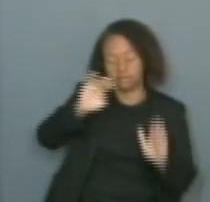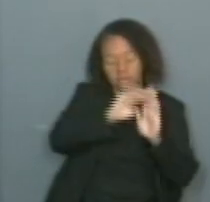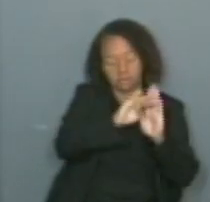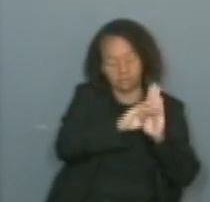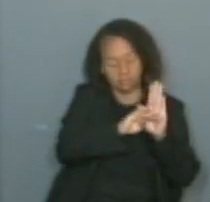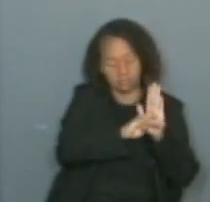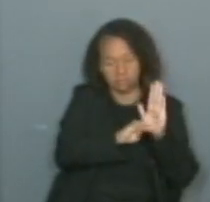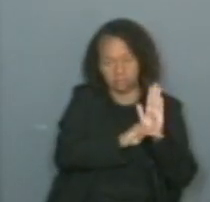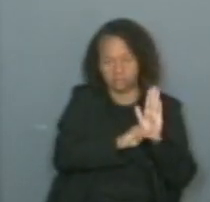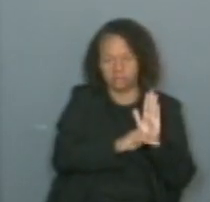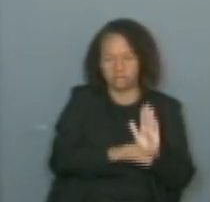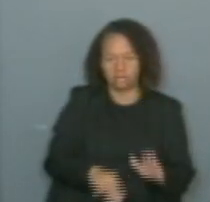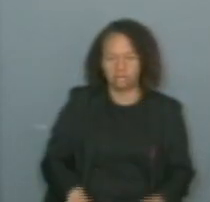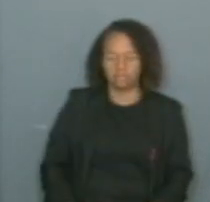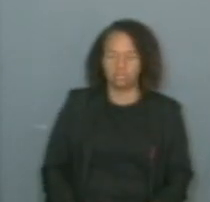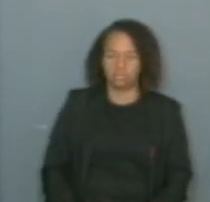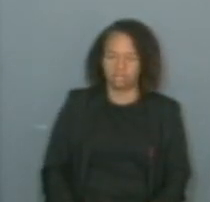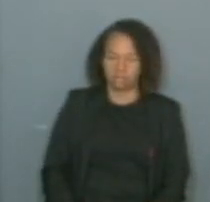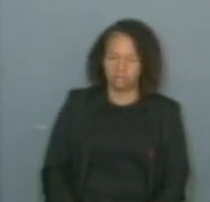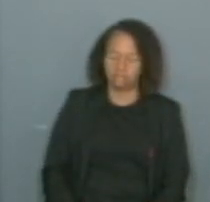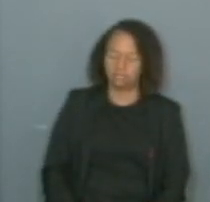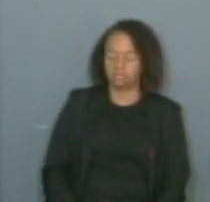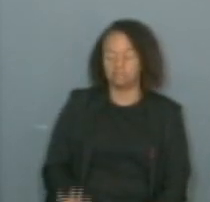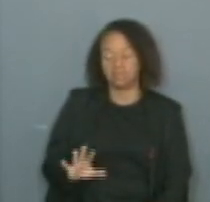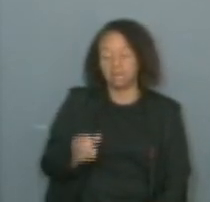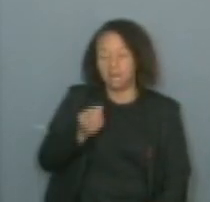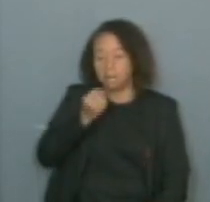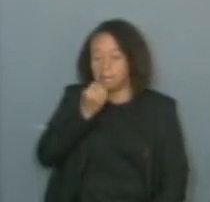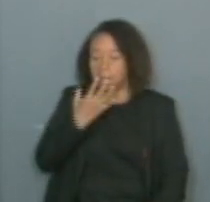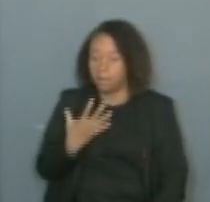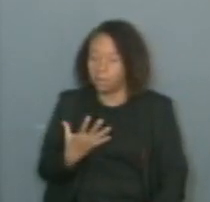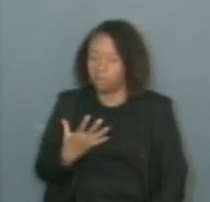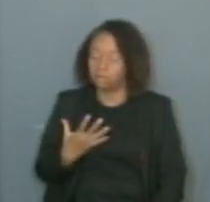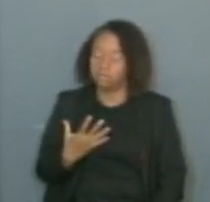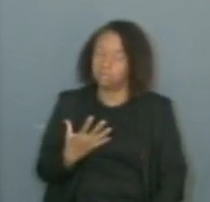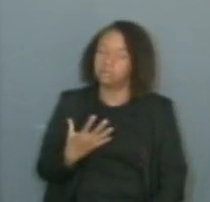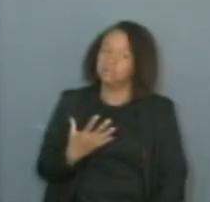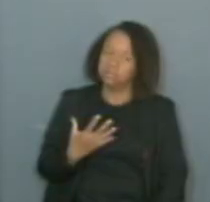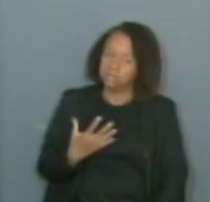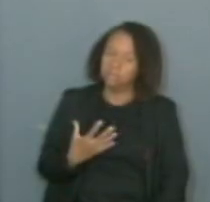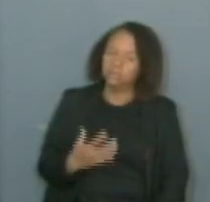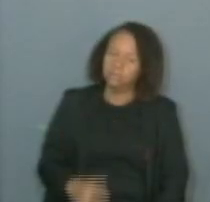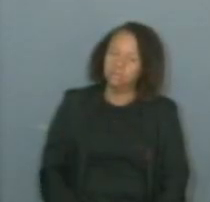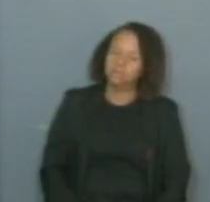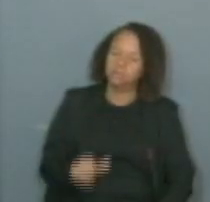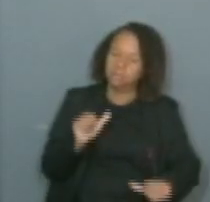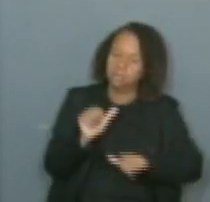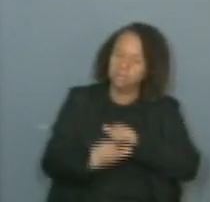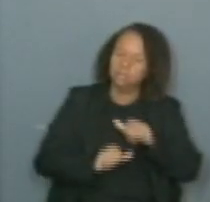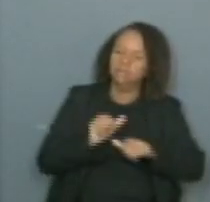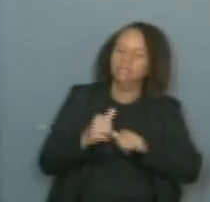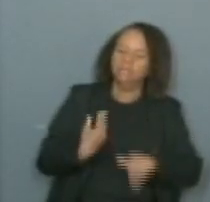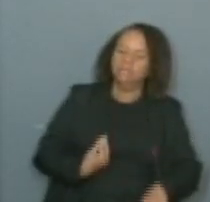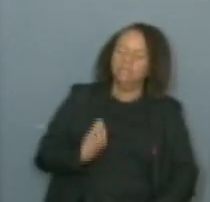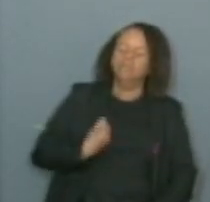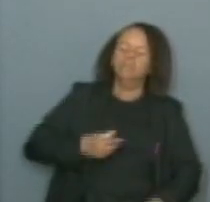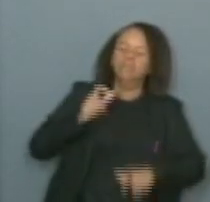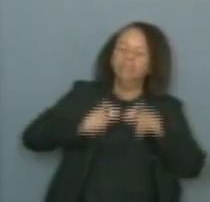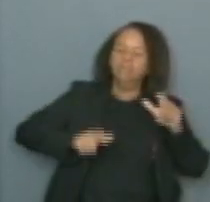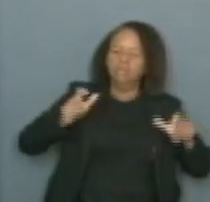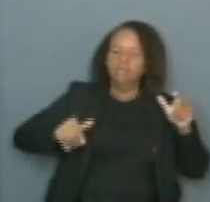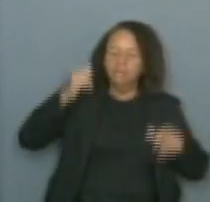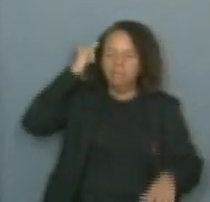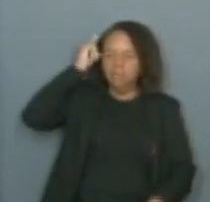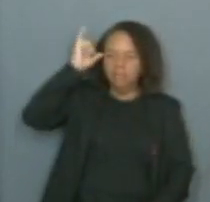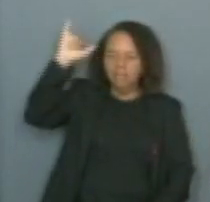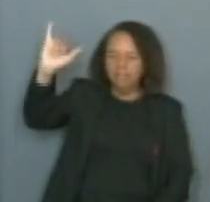programa que deveria ser bom, que vai tocar a vida das pessoas, evitar que